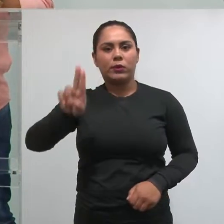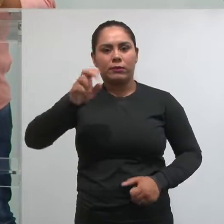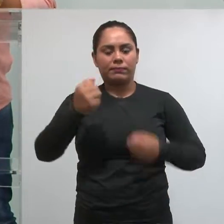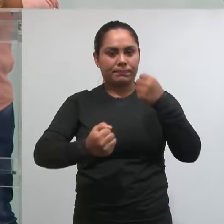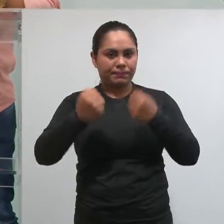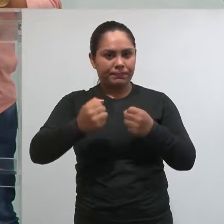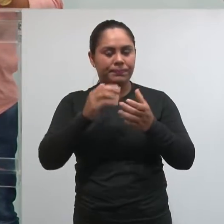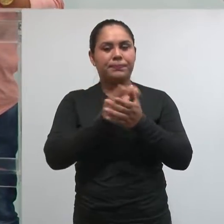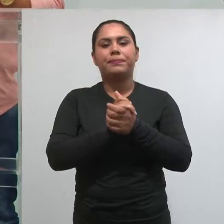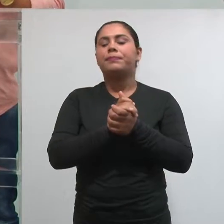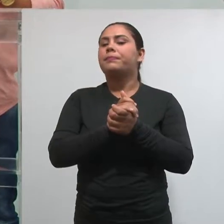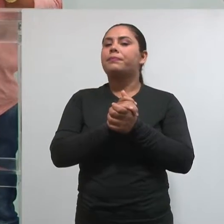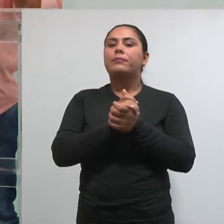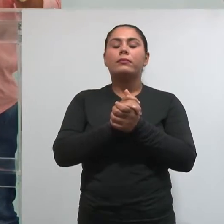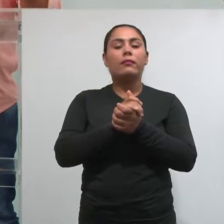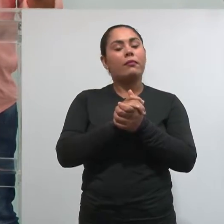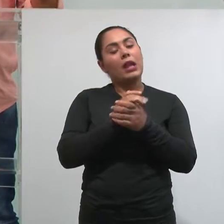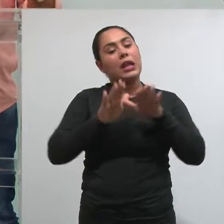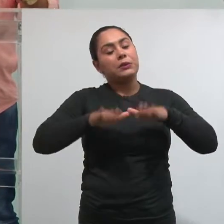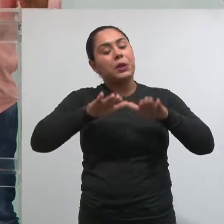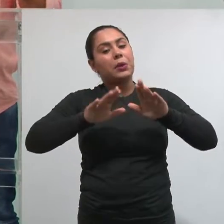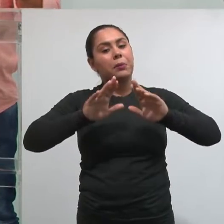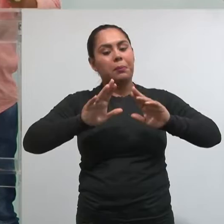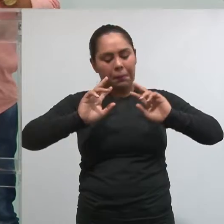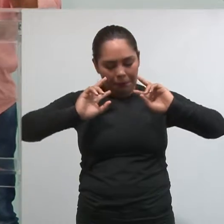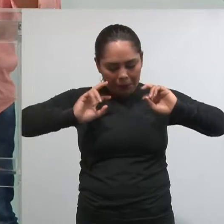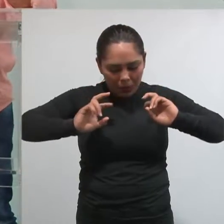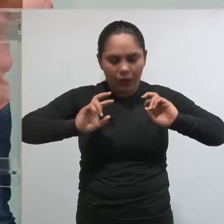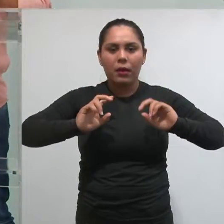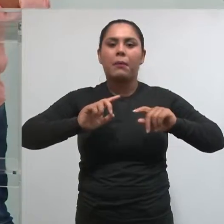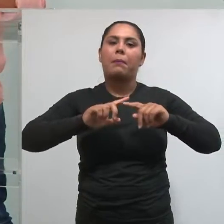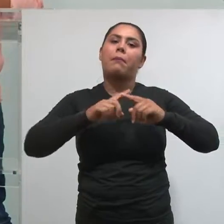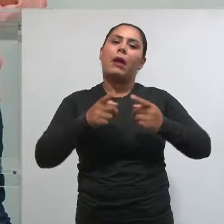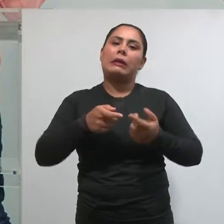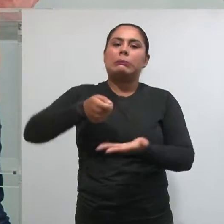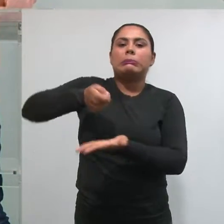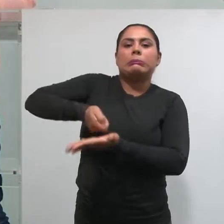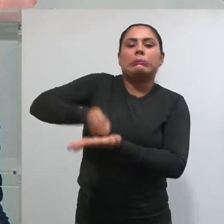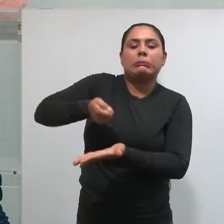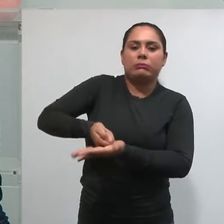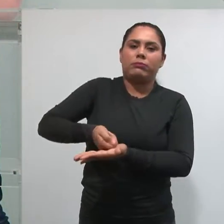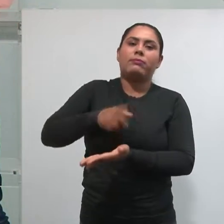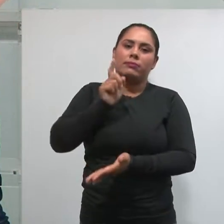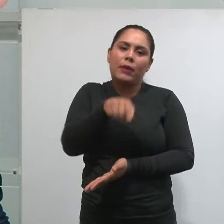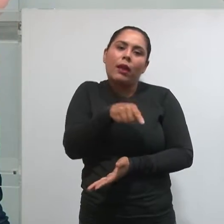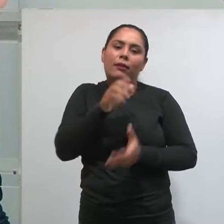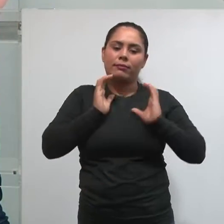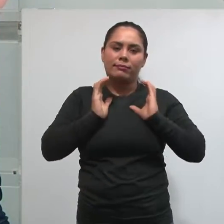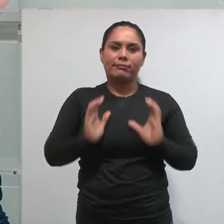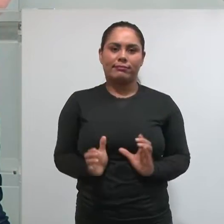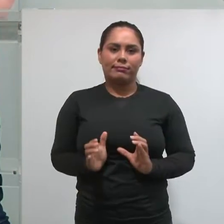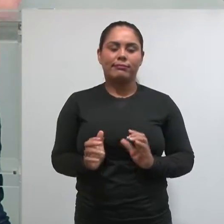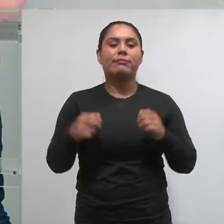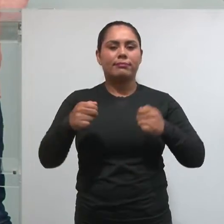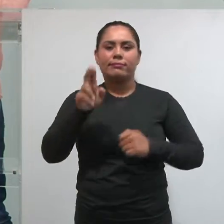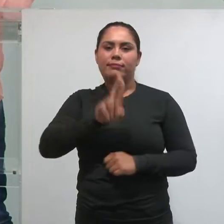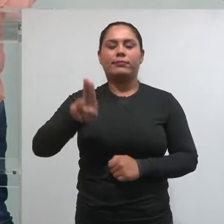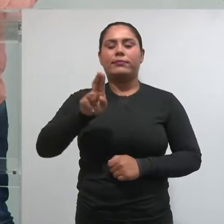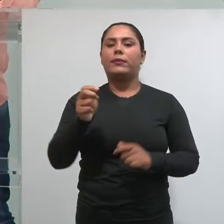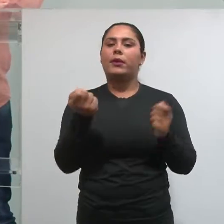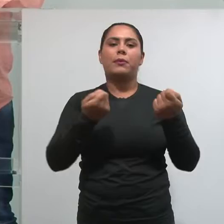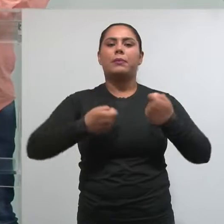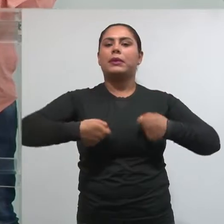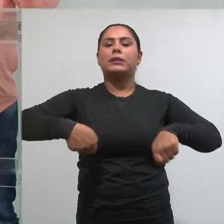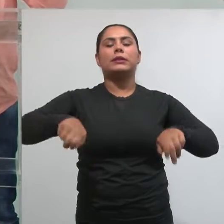ok? Então, às vezes a gente não percebe, mas ela é uma política regulatória, ela é uma política que dita um comportamento sem o qual